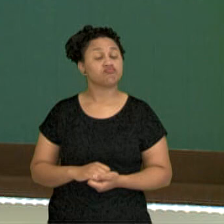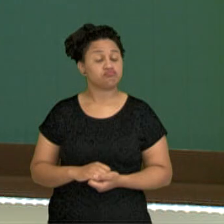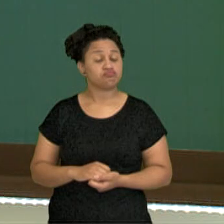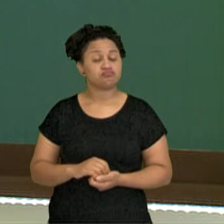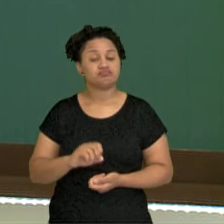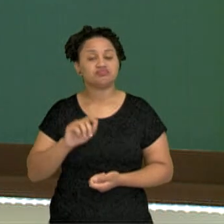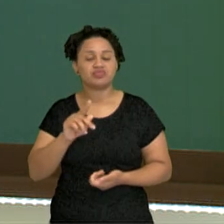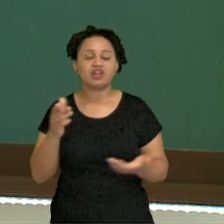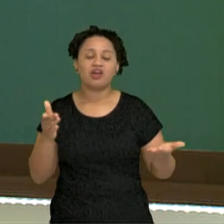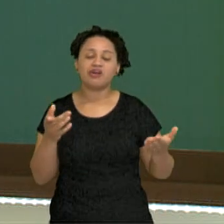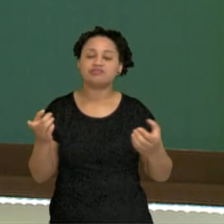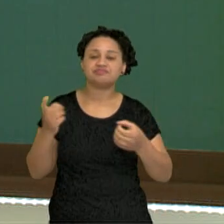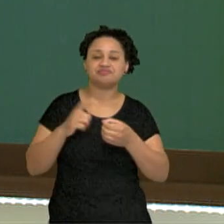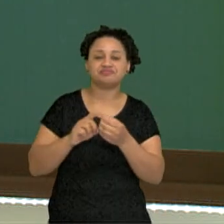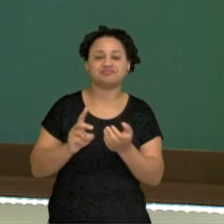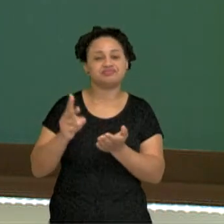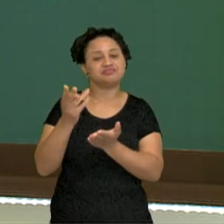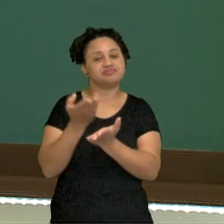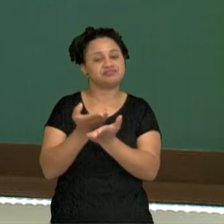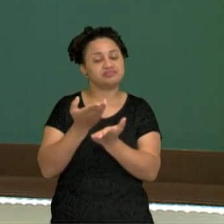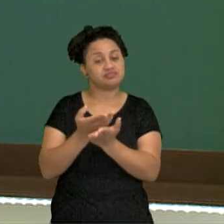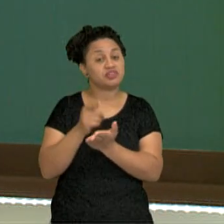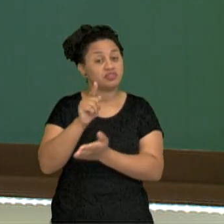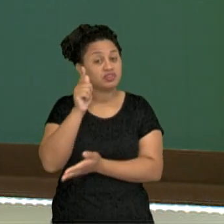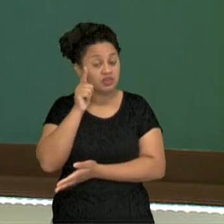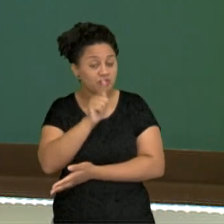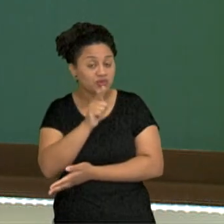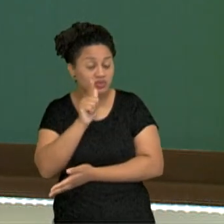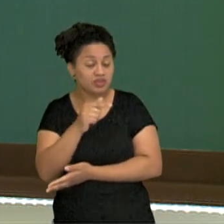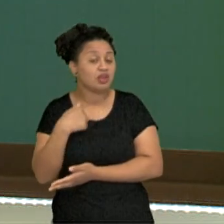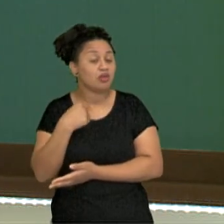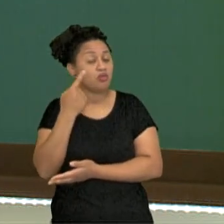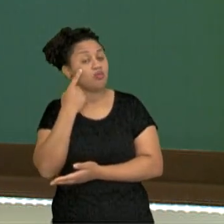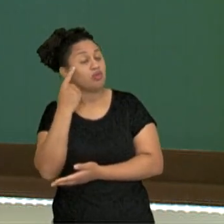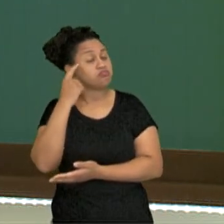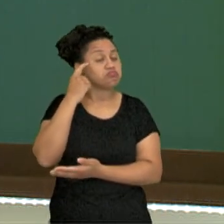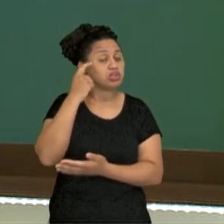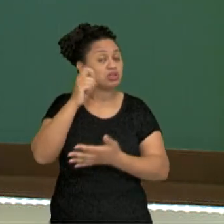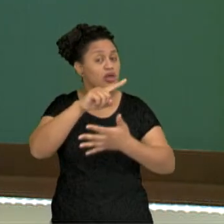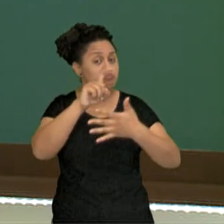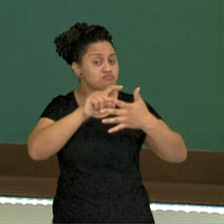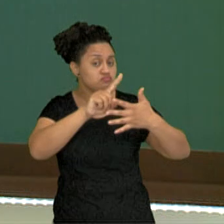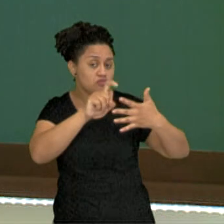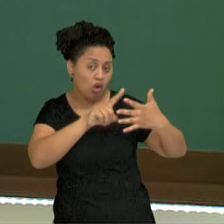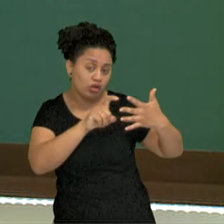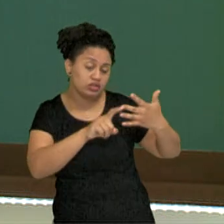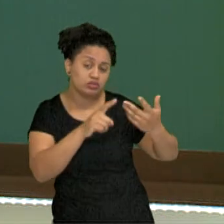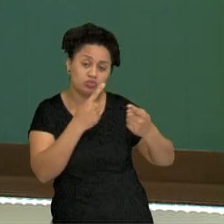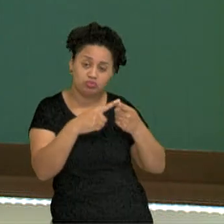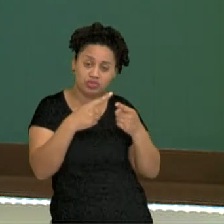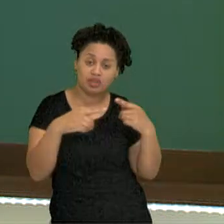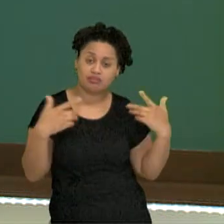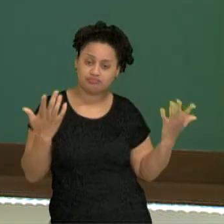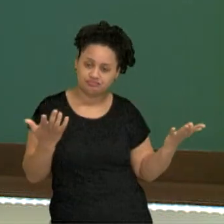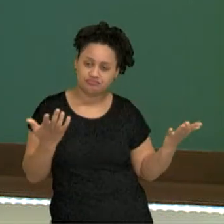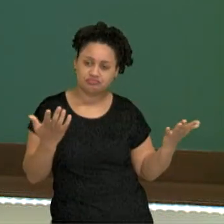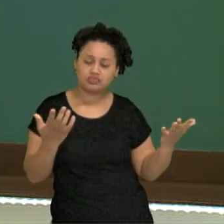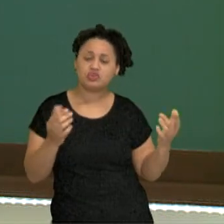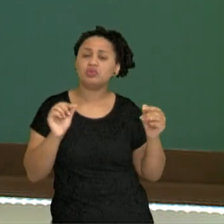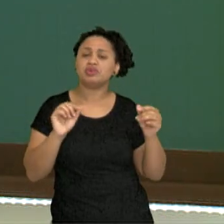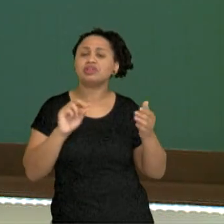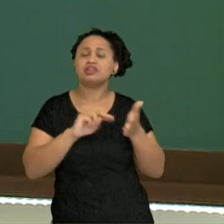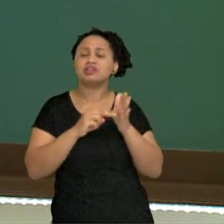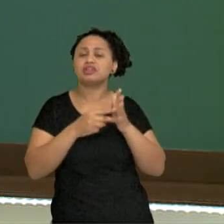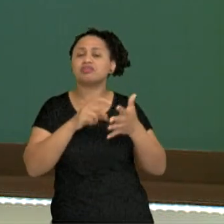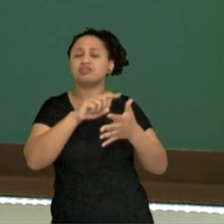Legal, estamos de volta. Você conseguiu, então, levantar uma hipótese sobre isso? Né? O que é